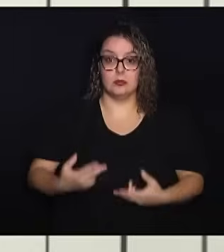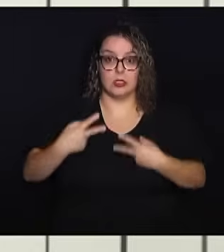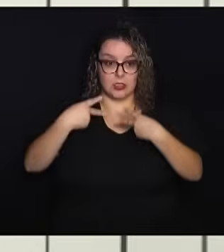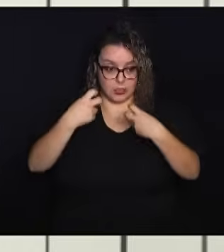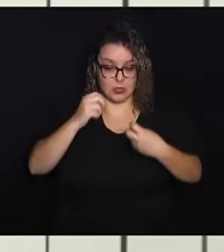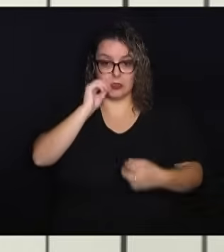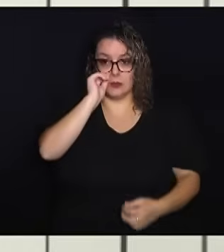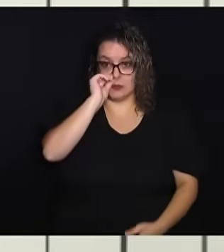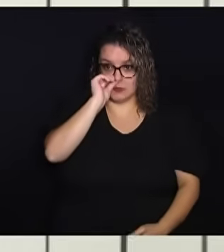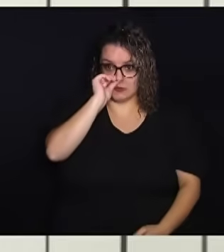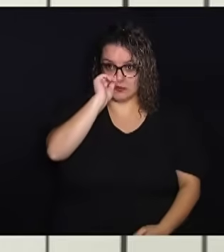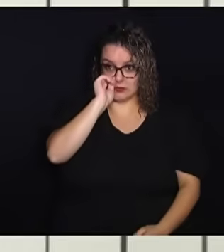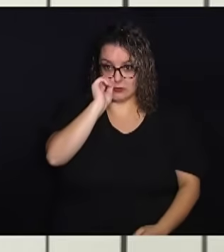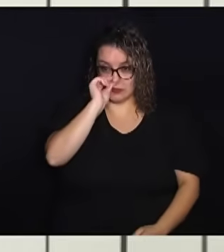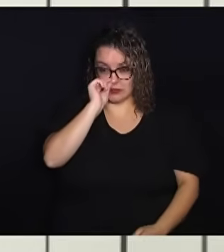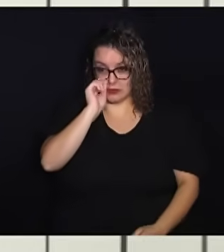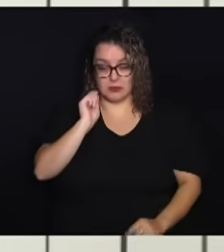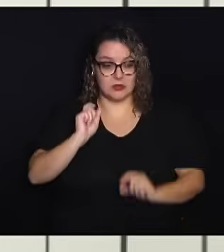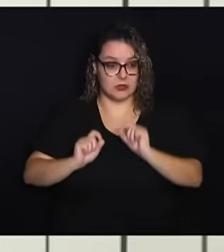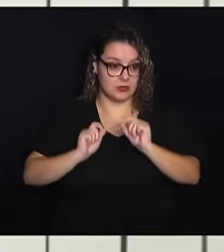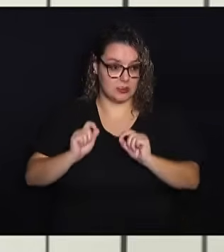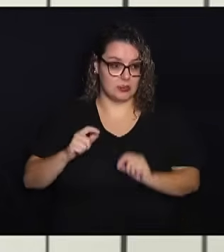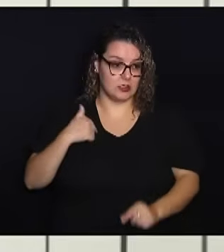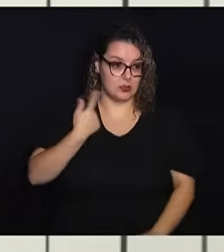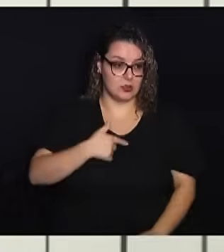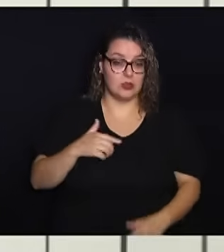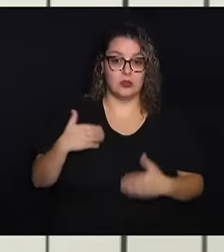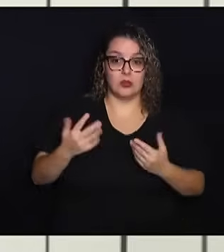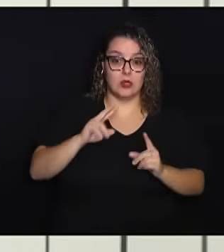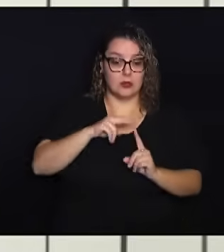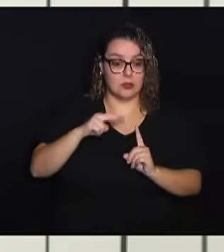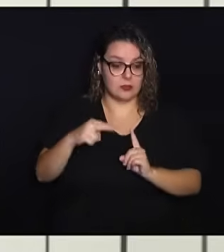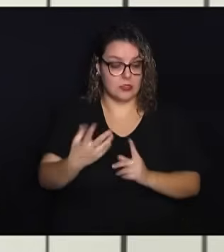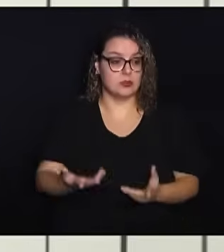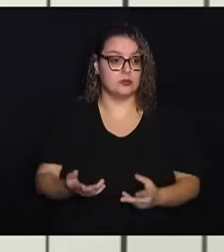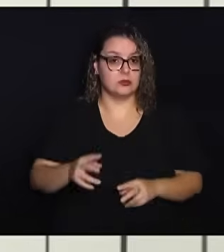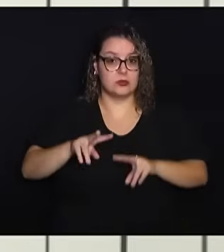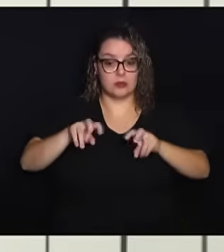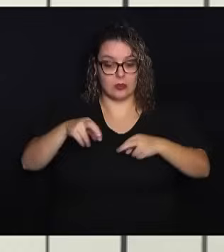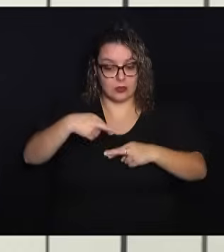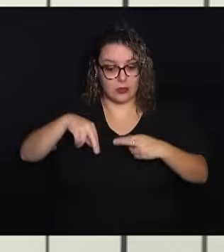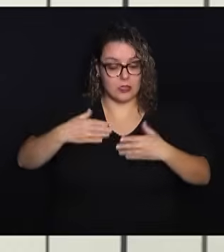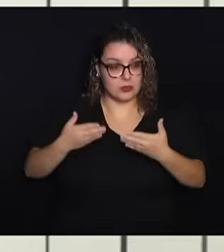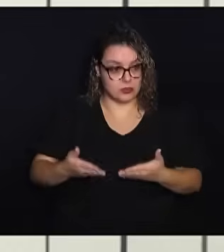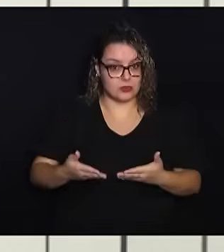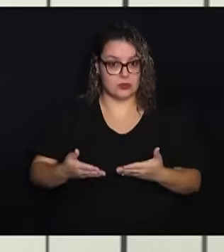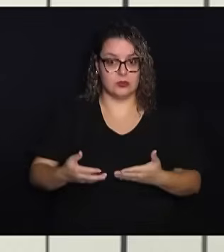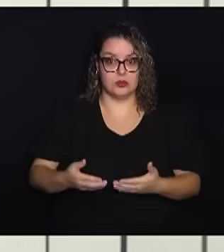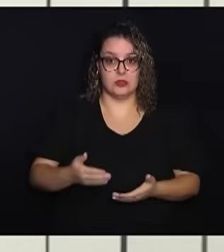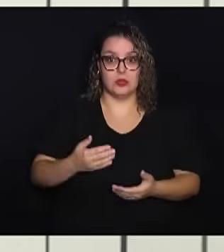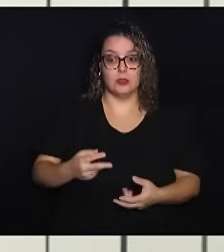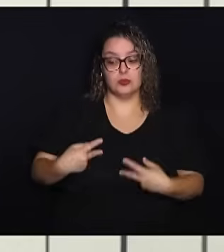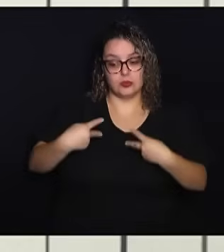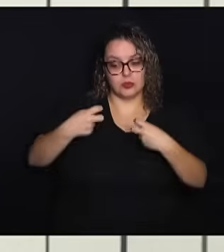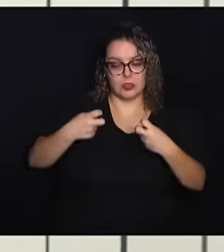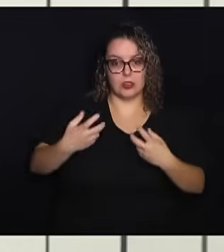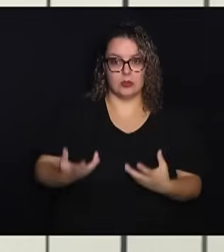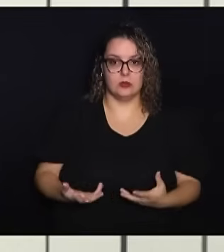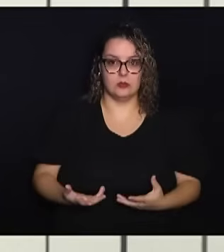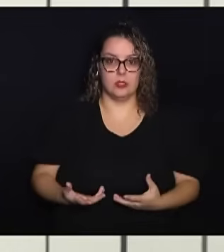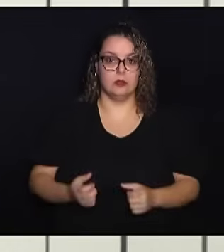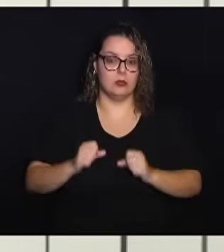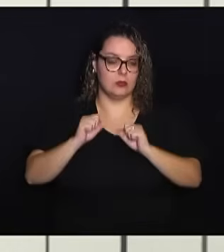reconhecer quem somos, né? Qual que é o seu ponto de vista nessa questão do reconhecimento